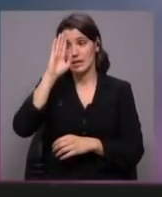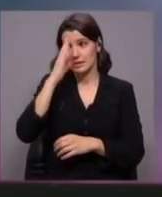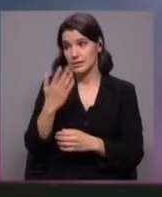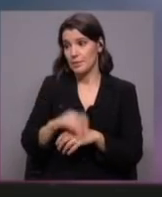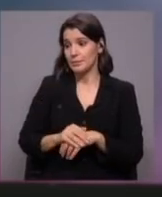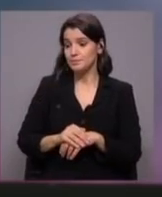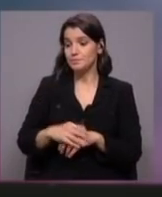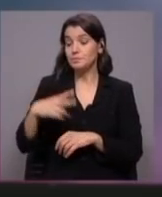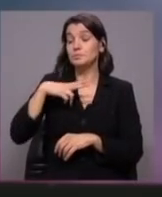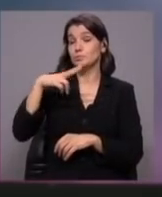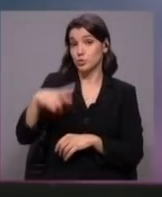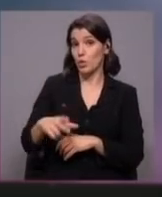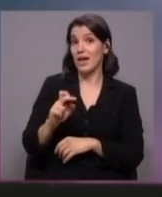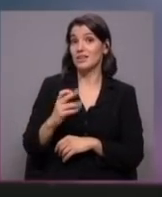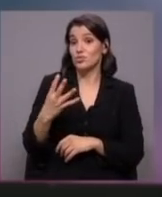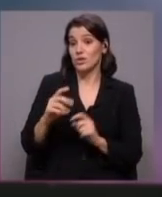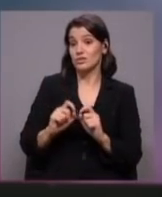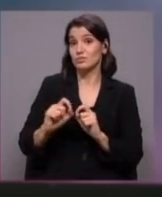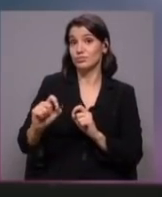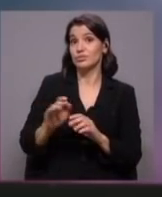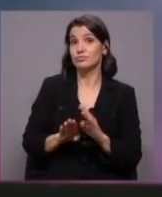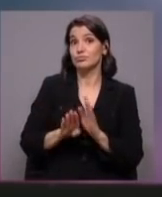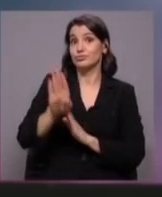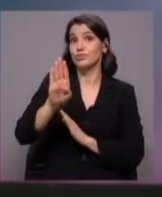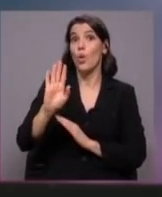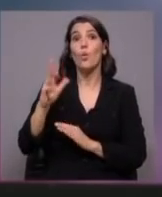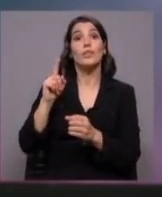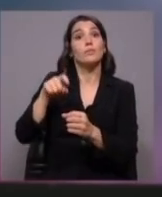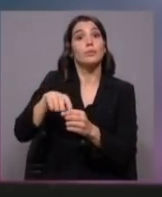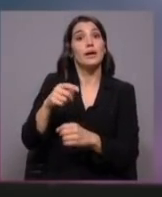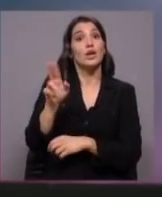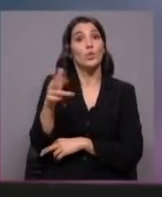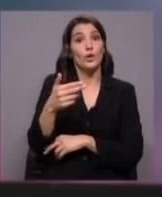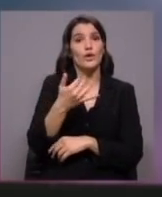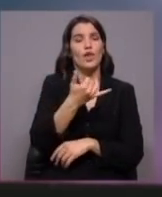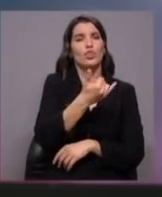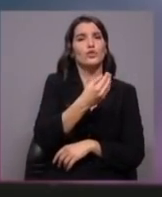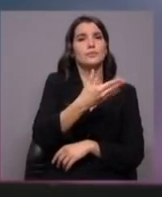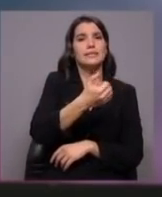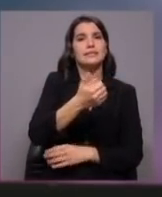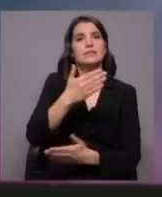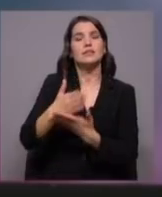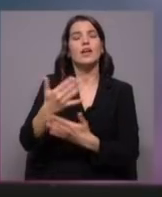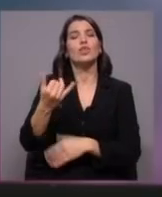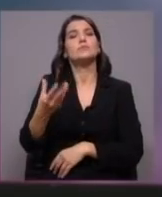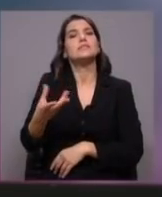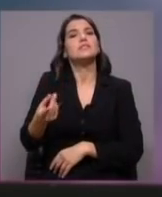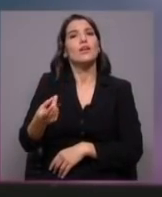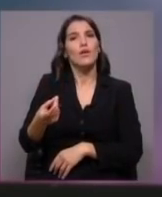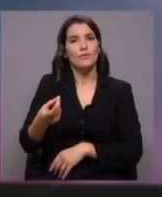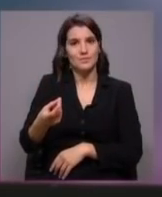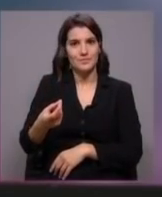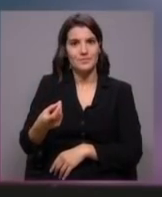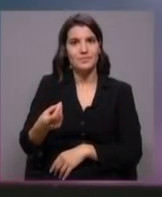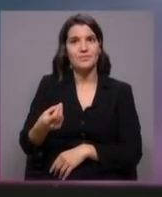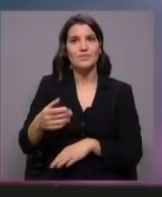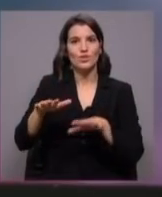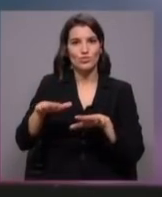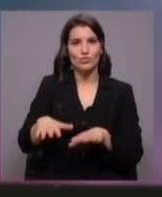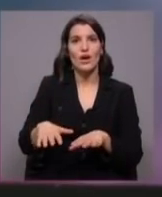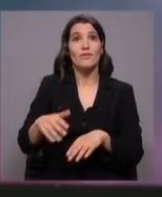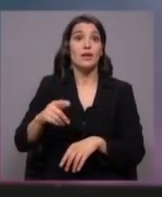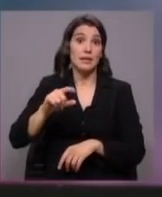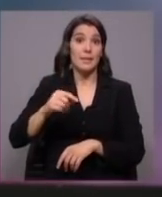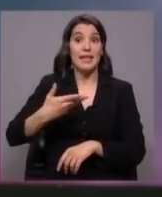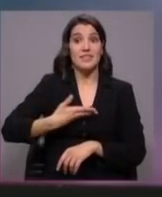Portugal cresceu mais desde a entrada no euro foi entre 2015 e 2019, altura também em que mais reduziu a sua